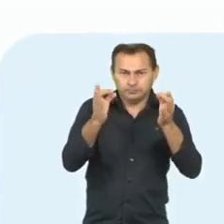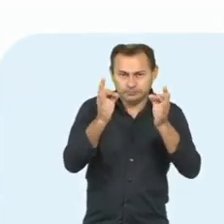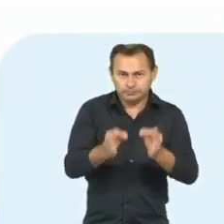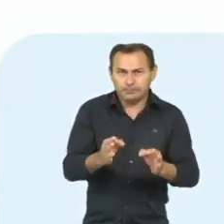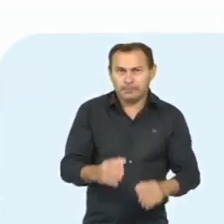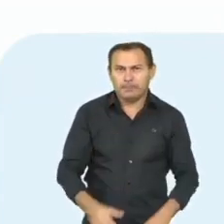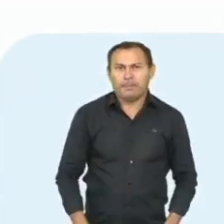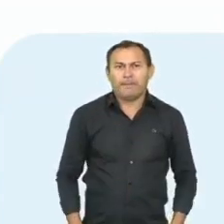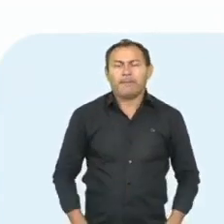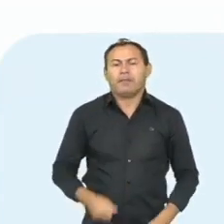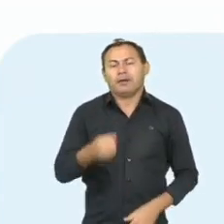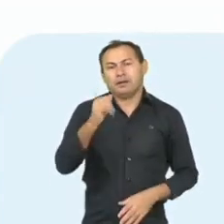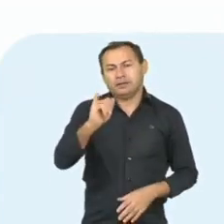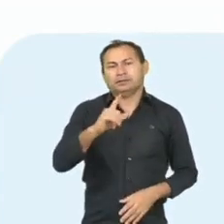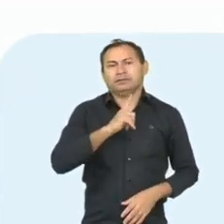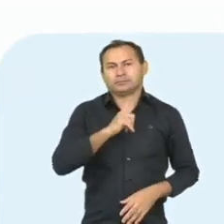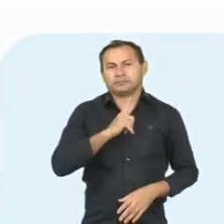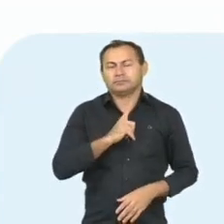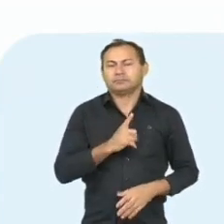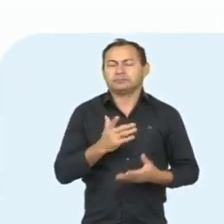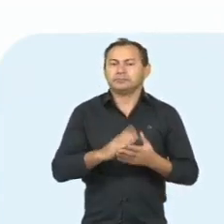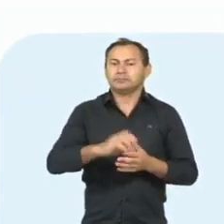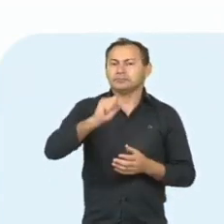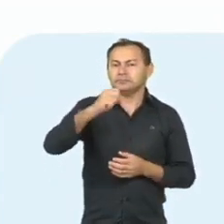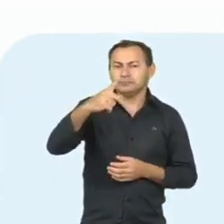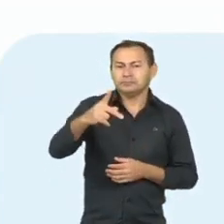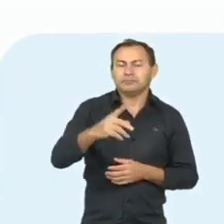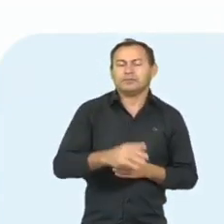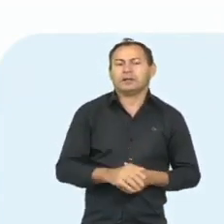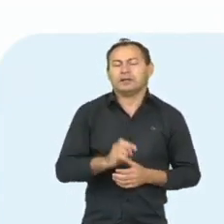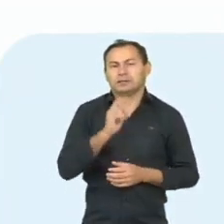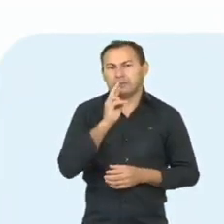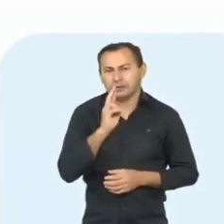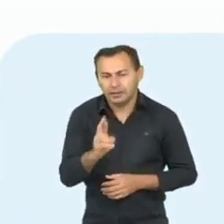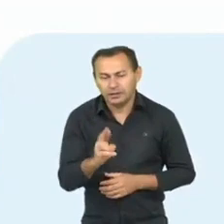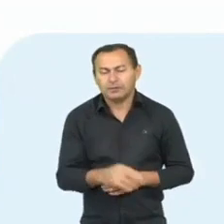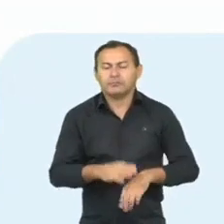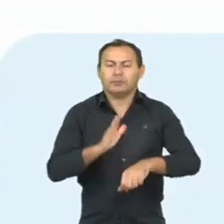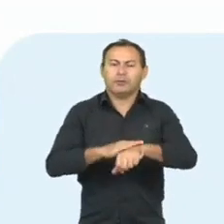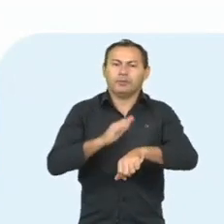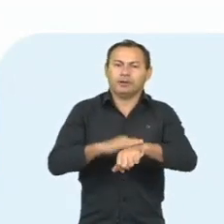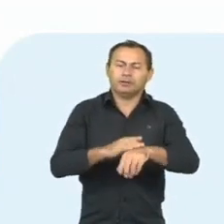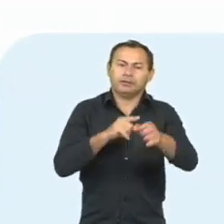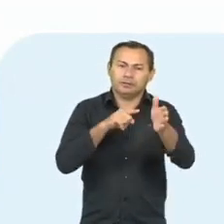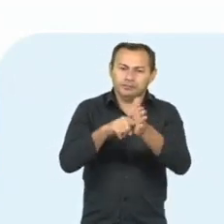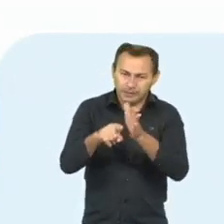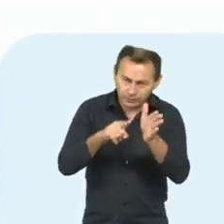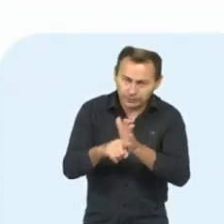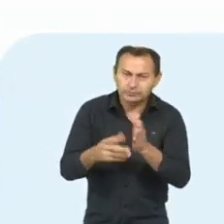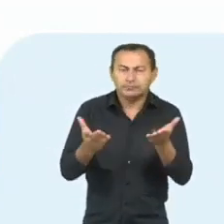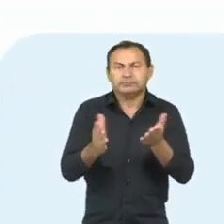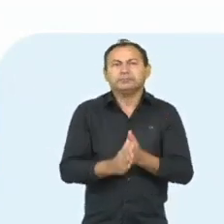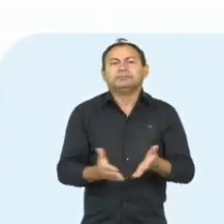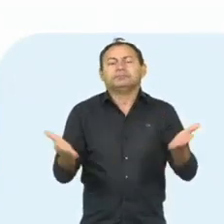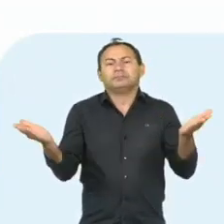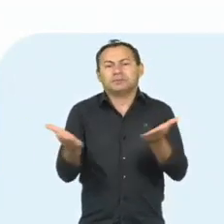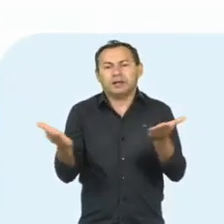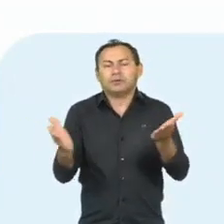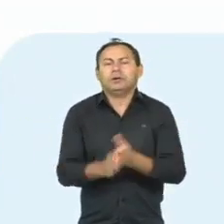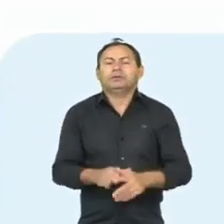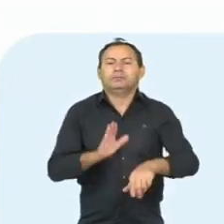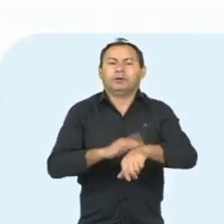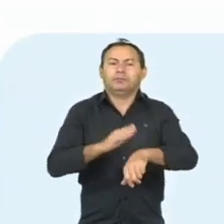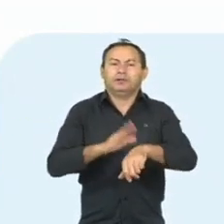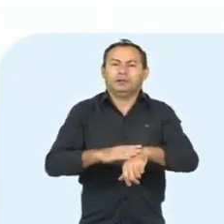certo? E aí tivemos ainda a situação problema a ser resolvida, momento de perguntas e agora